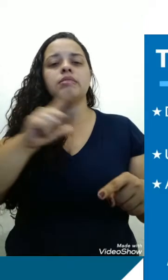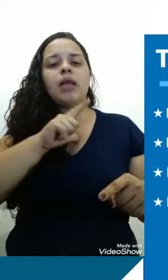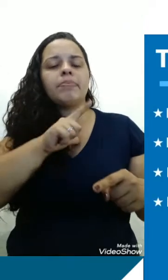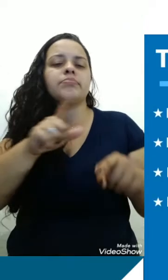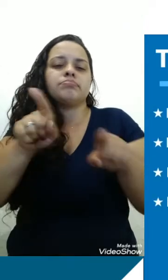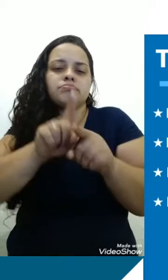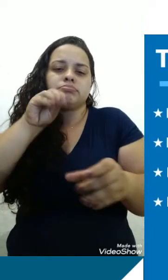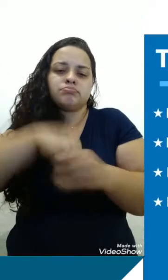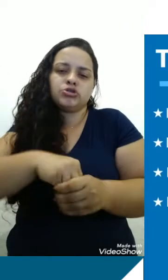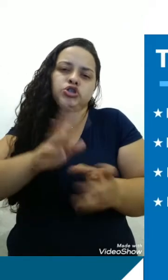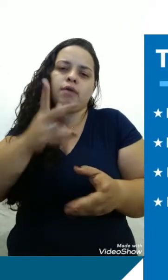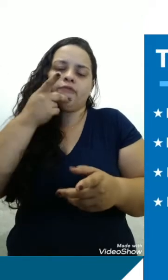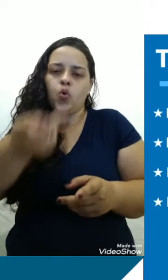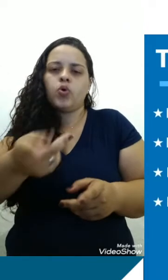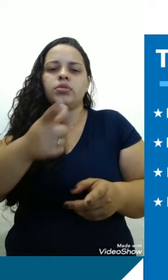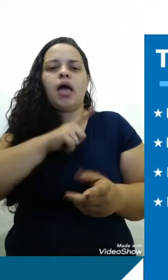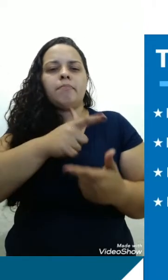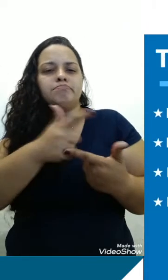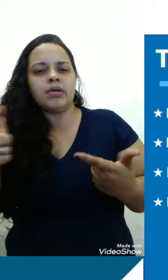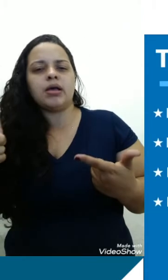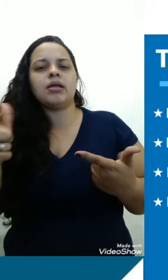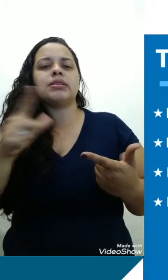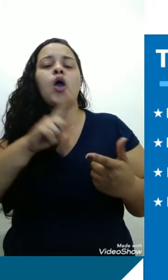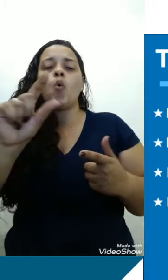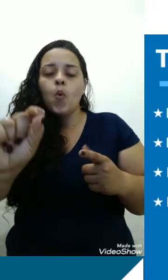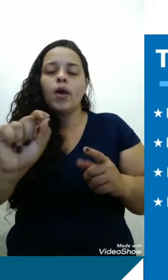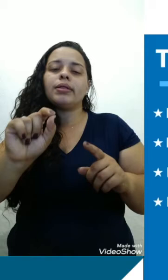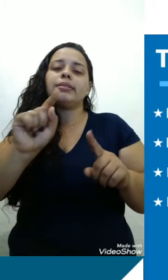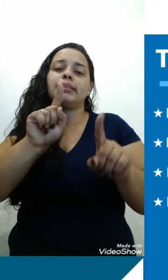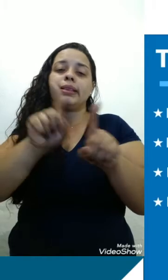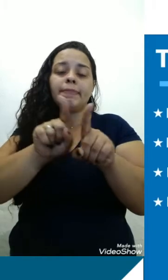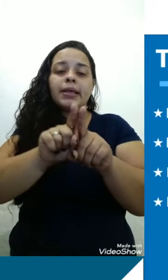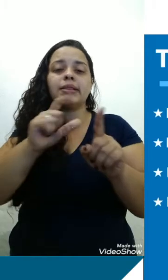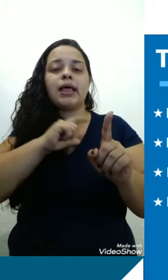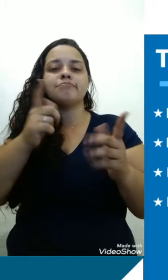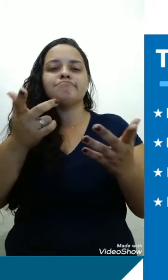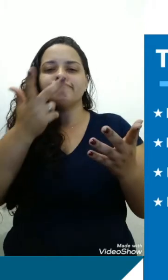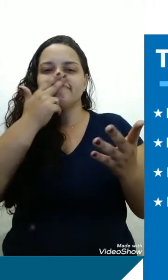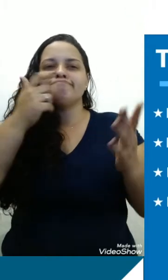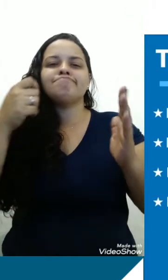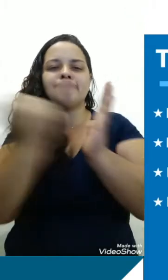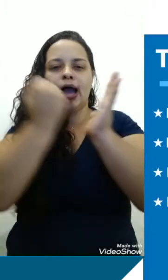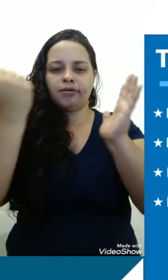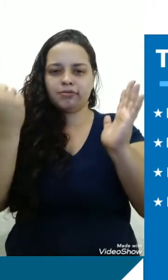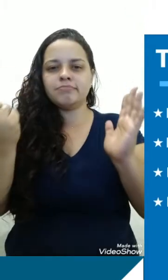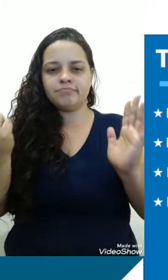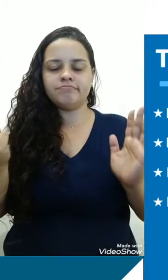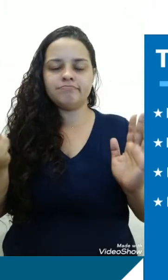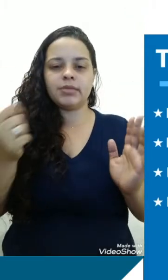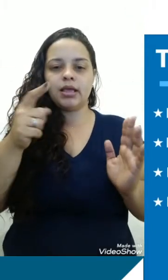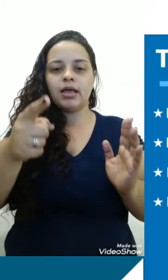dessas transformações já citadas, nós podemos falar dos impactos econômicos da mineração na colônia